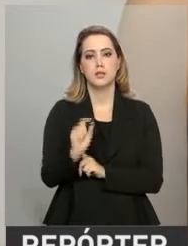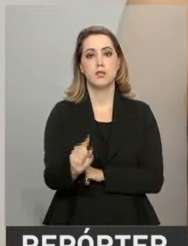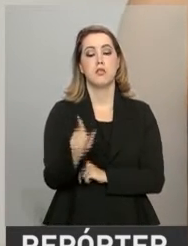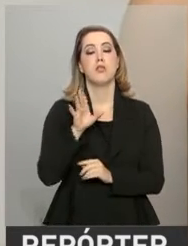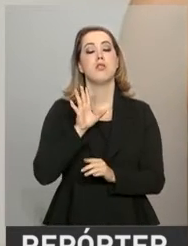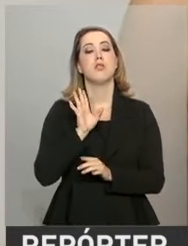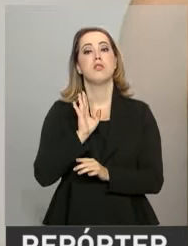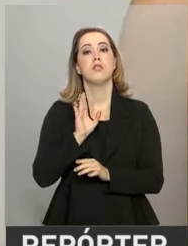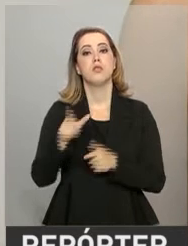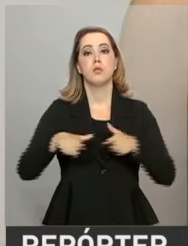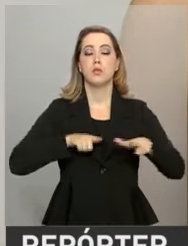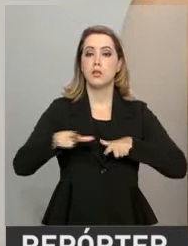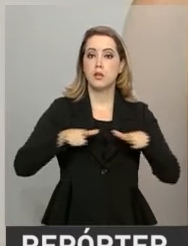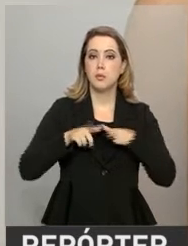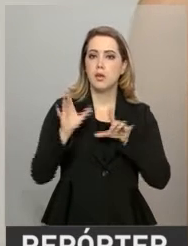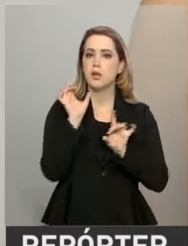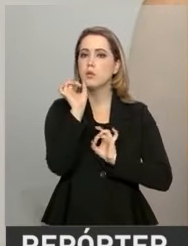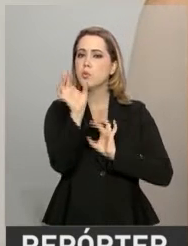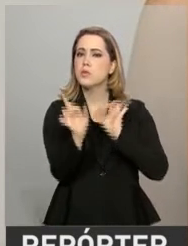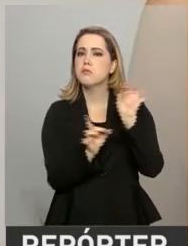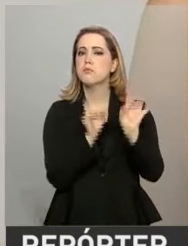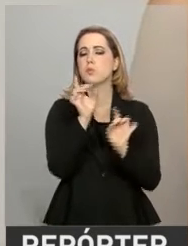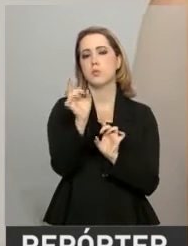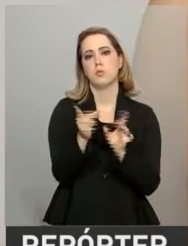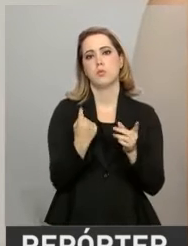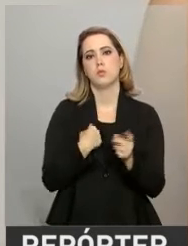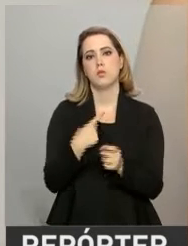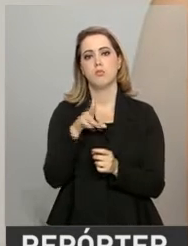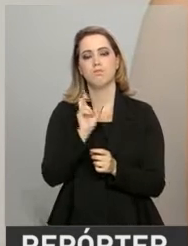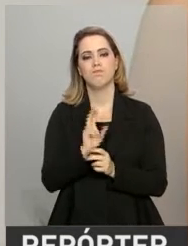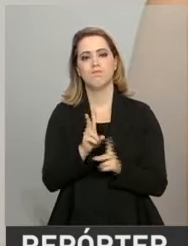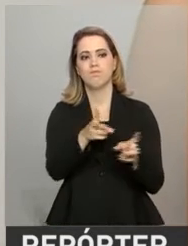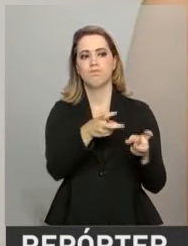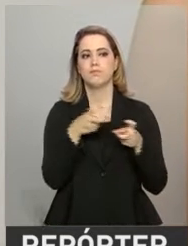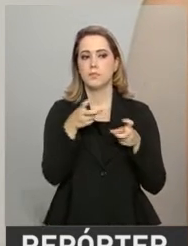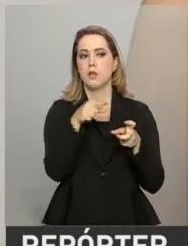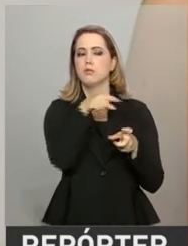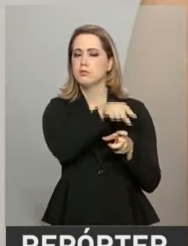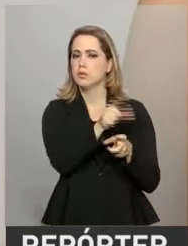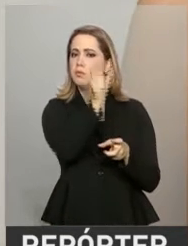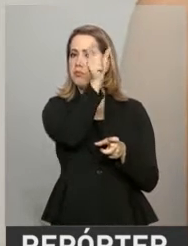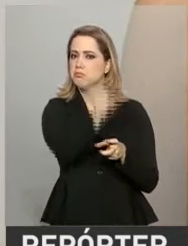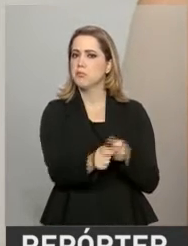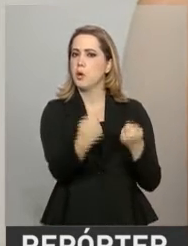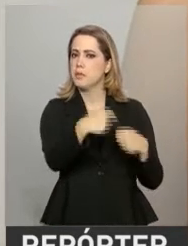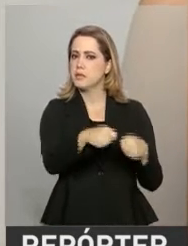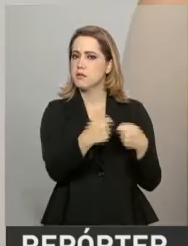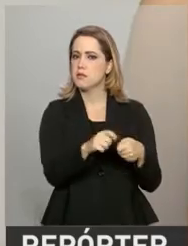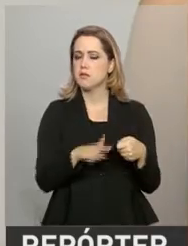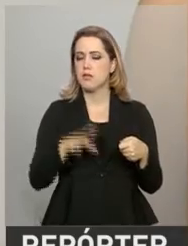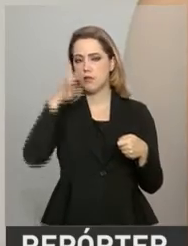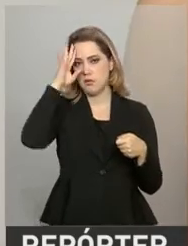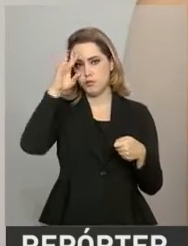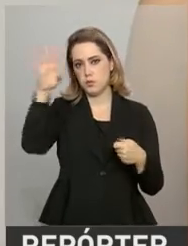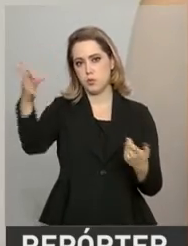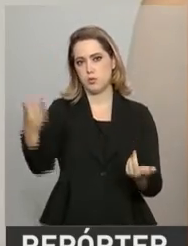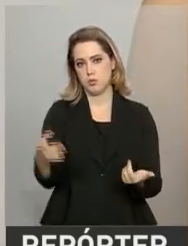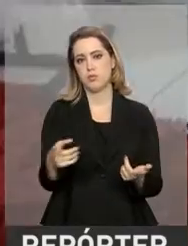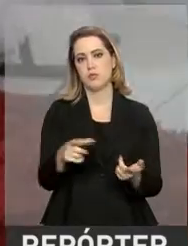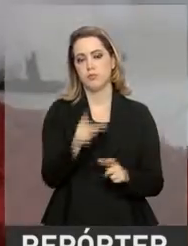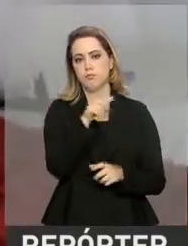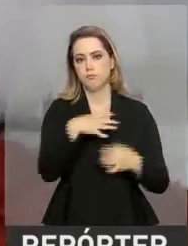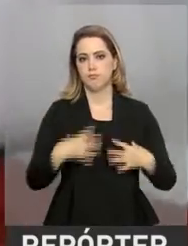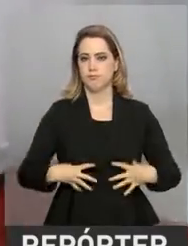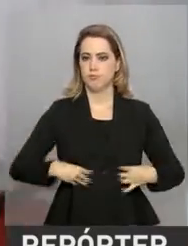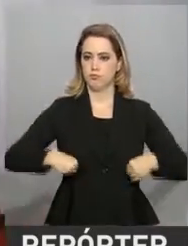especializado para elas com a cara dela do jeito delas contudo que ela sempre sonhado vestido dela